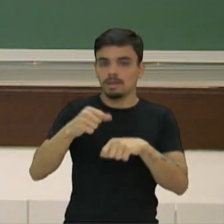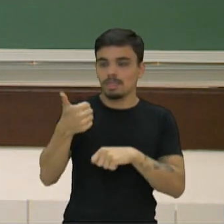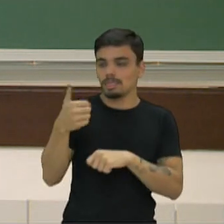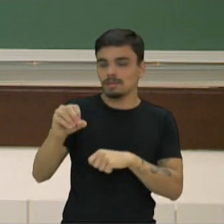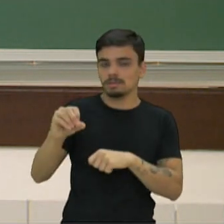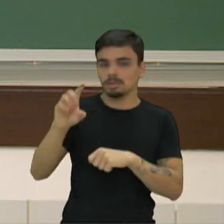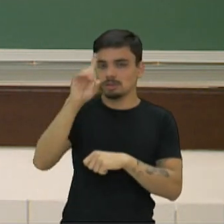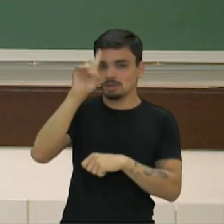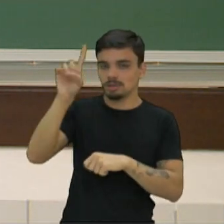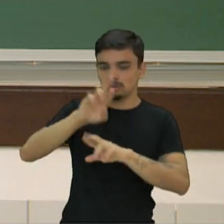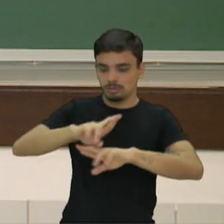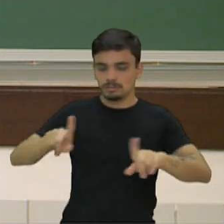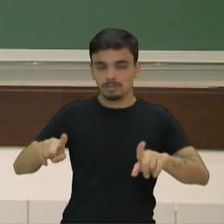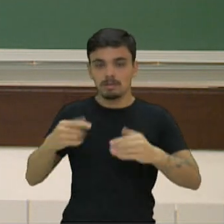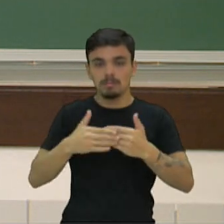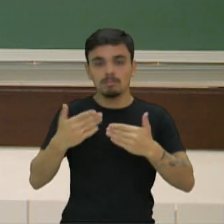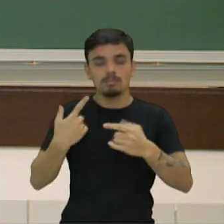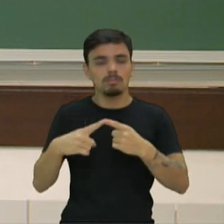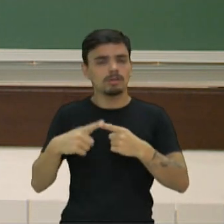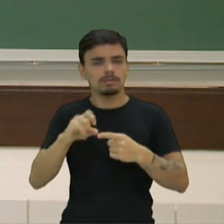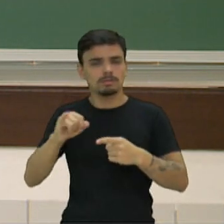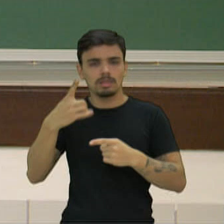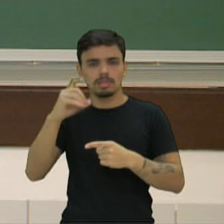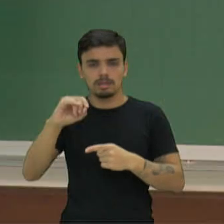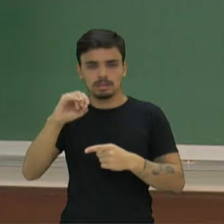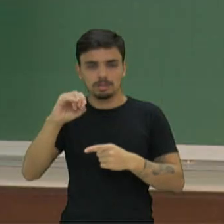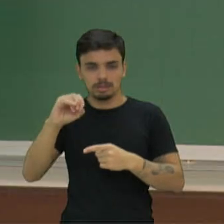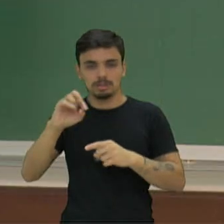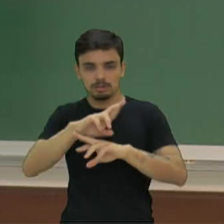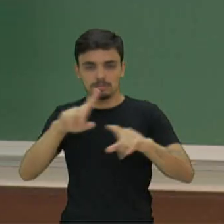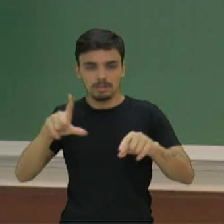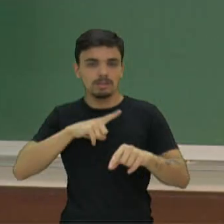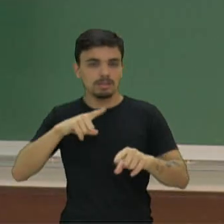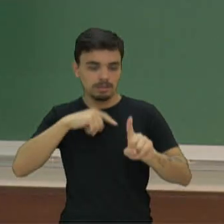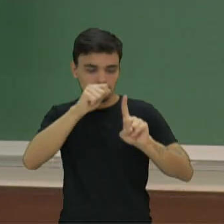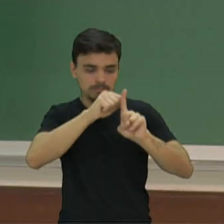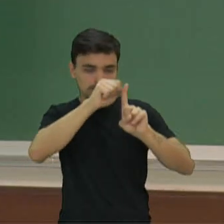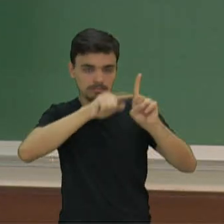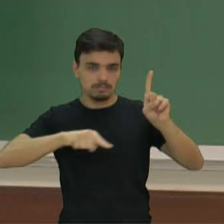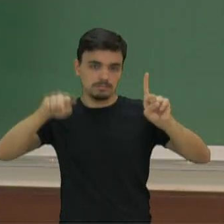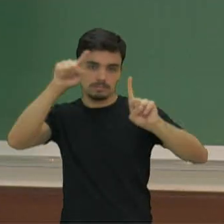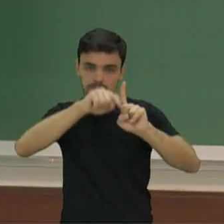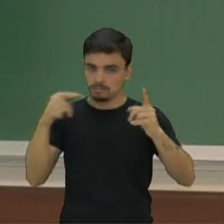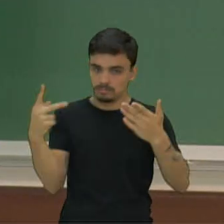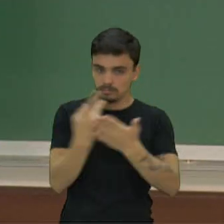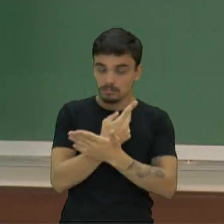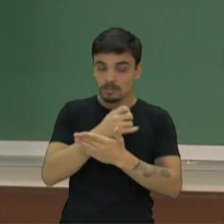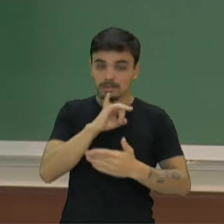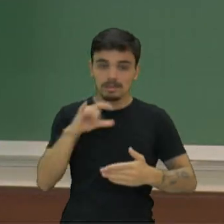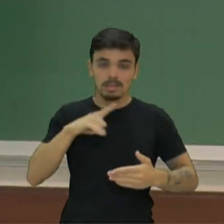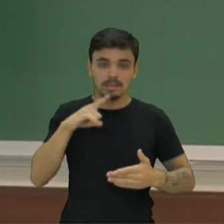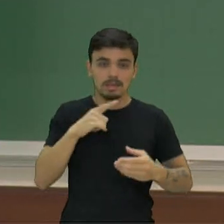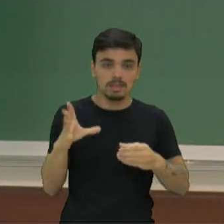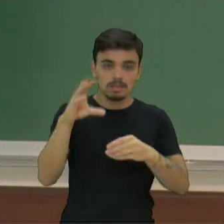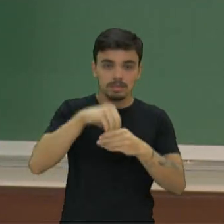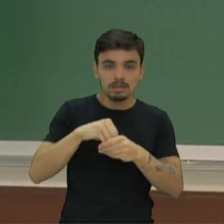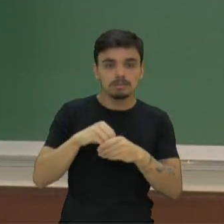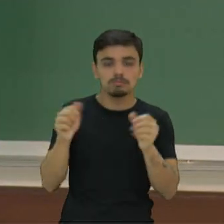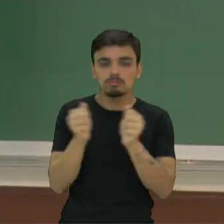porque se passar de 10 dias, sinal que a mulher tem ciclo irregular, tá? Caso esteja dentro desses 10 dias,